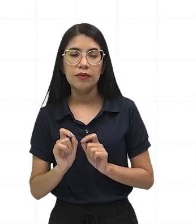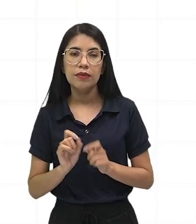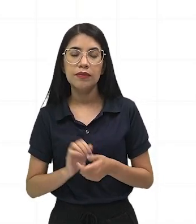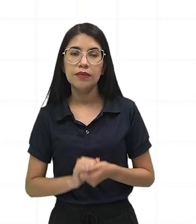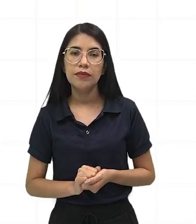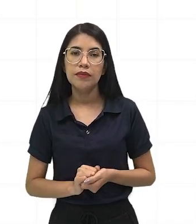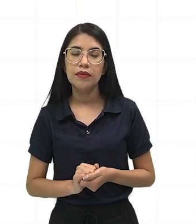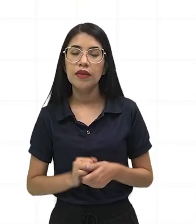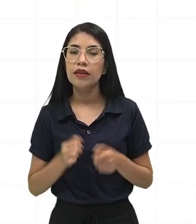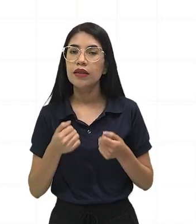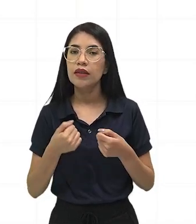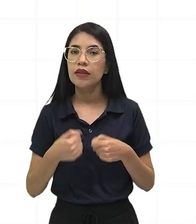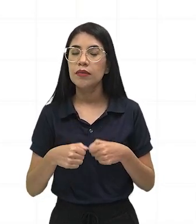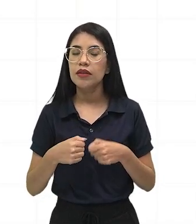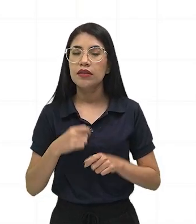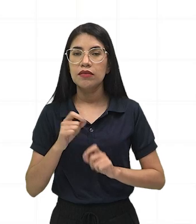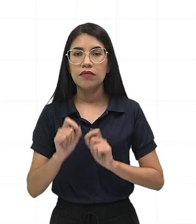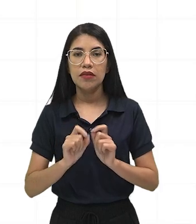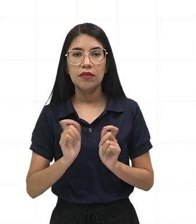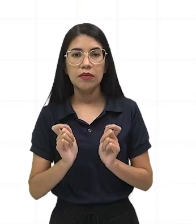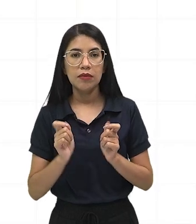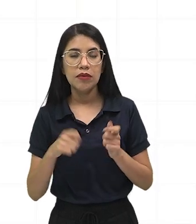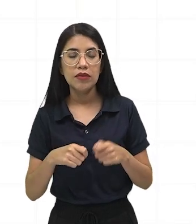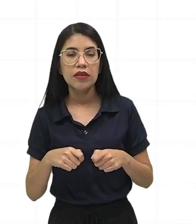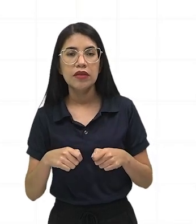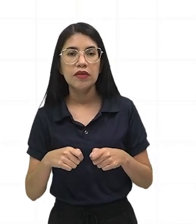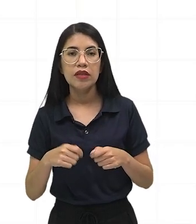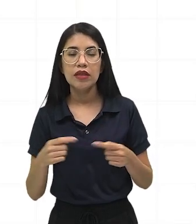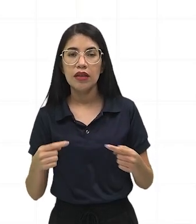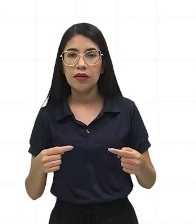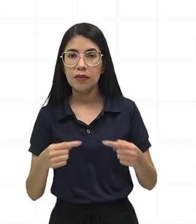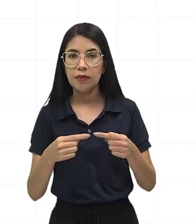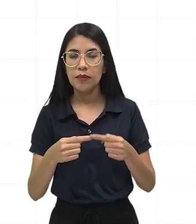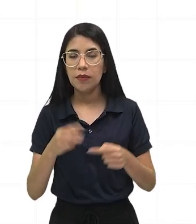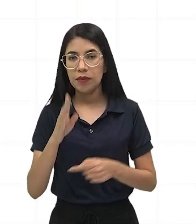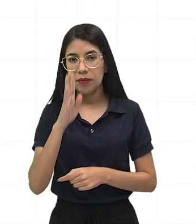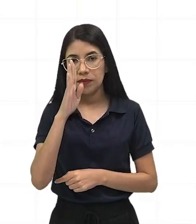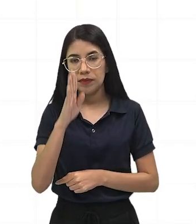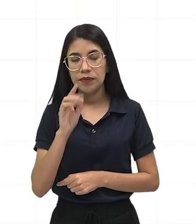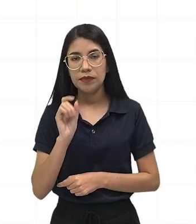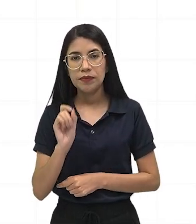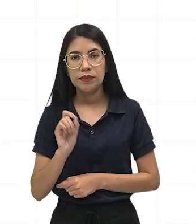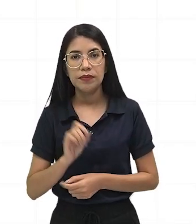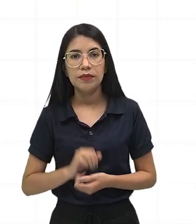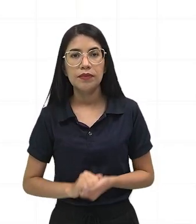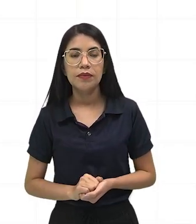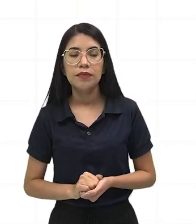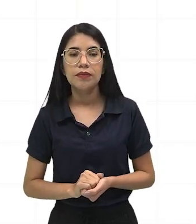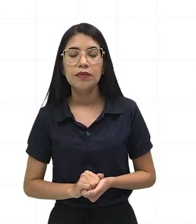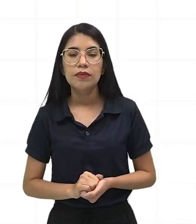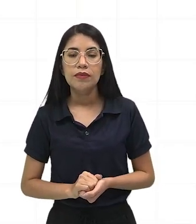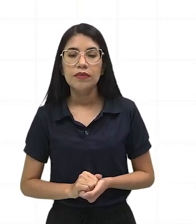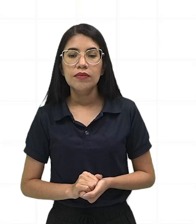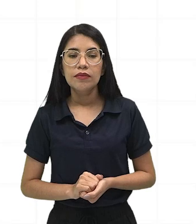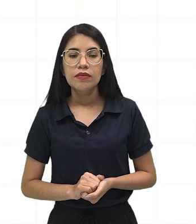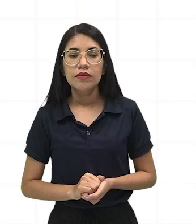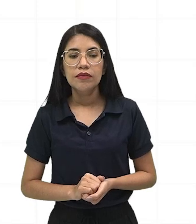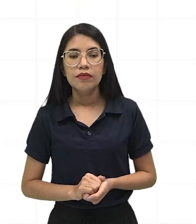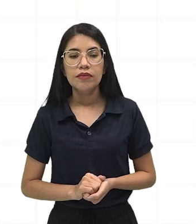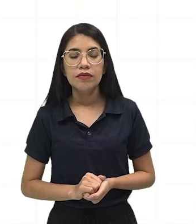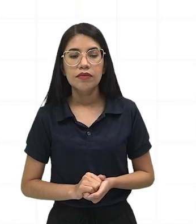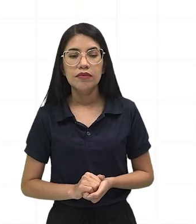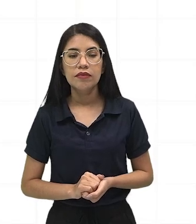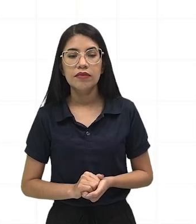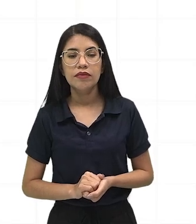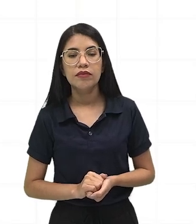E o que é preciso para que elas sejam diretamente proporcionais? De uma